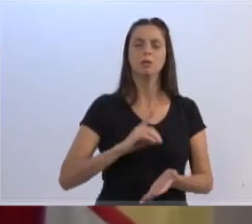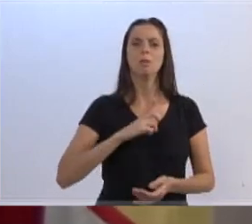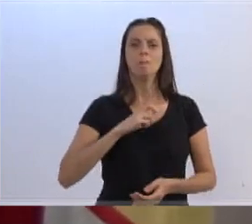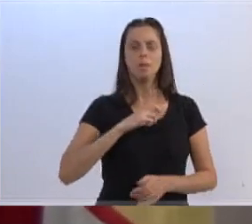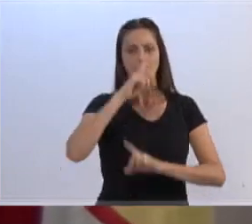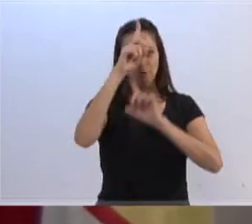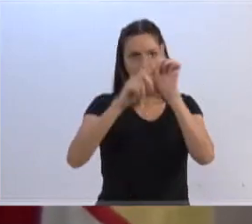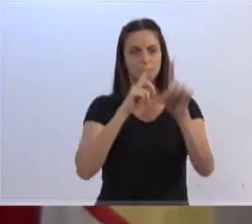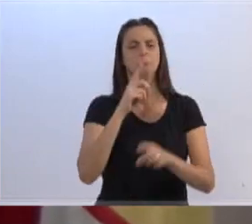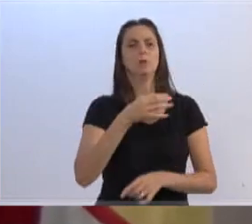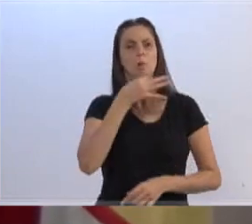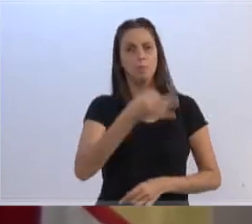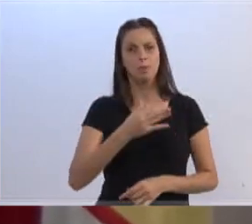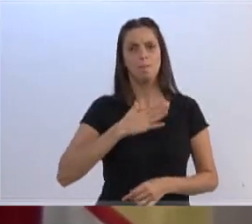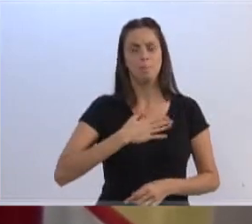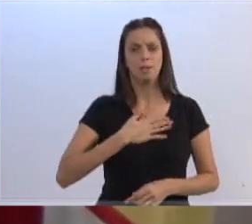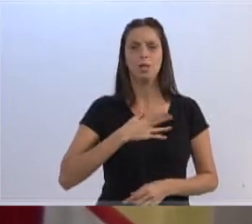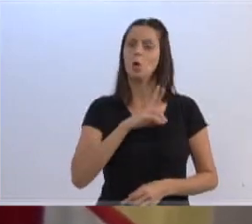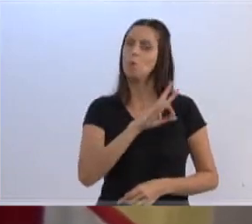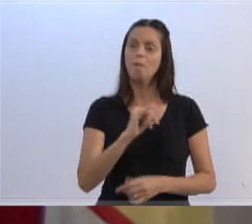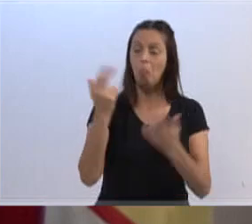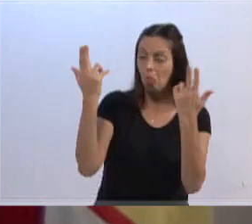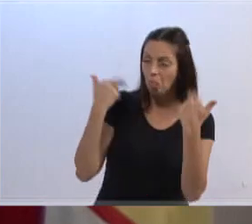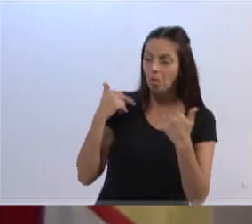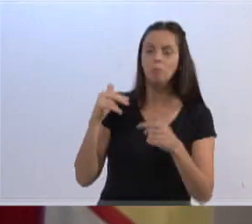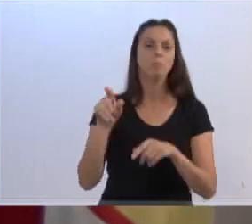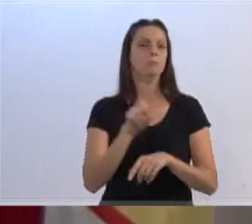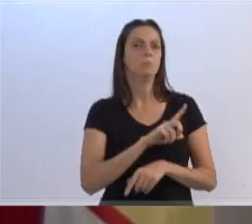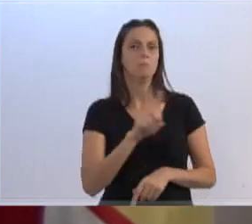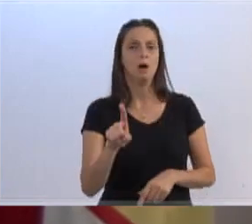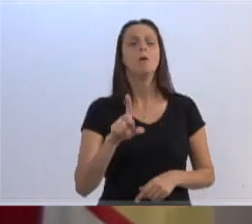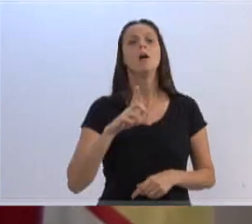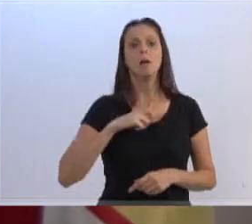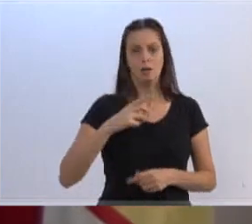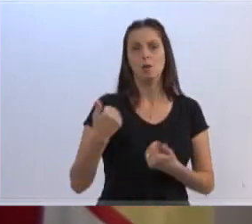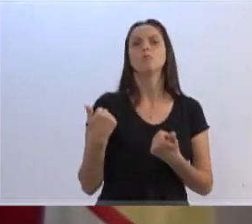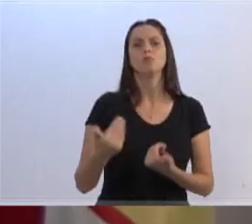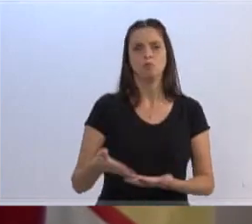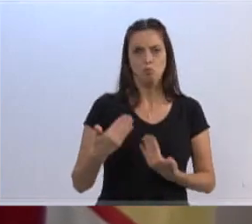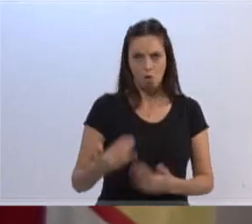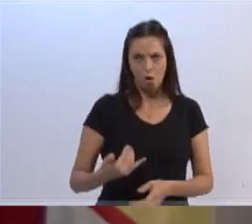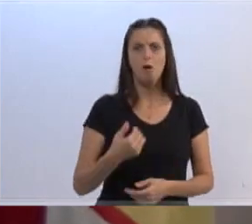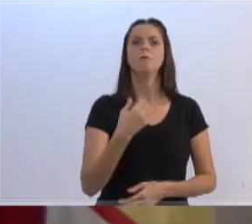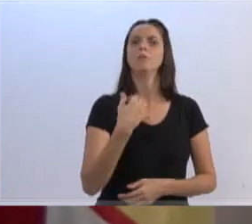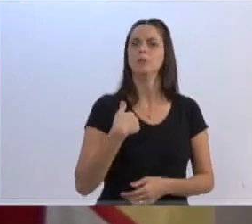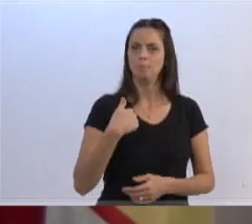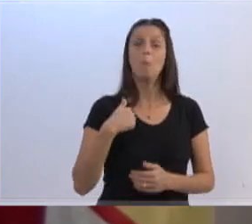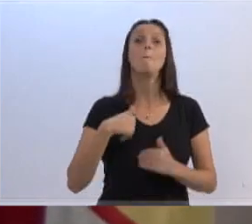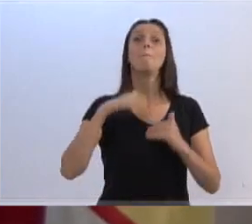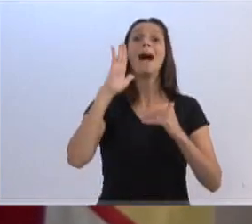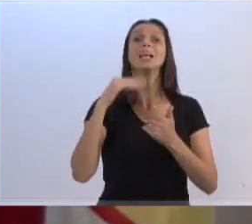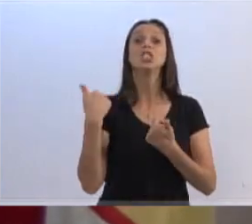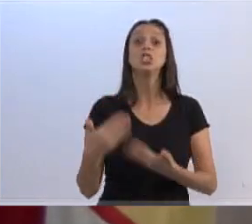Legislativa, e eu não vou abaixar a cabeça para ninguém. Eu sou o vereador mais jovem aqui dessa casa, mas eu tenho peito e coragem de enfrentar o que é errado. Obrigado.